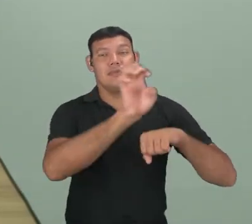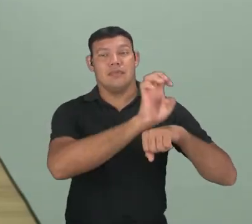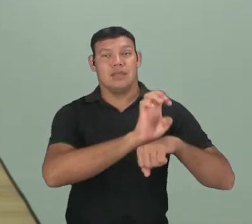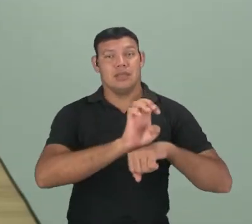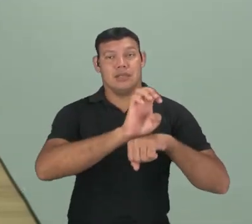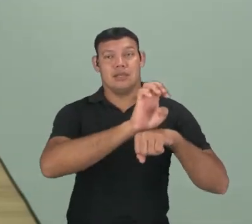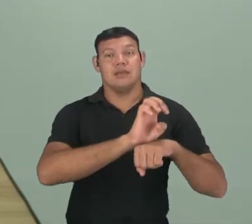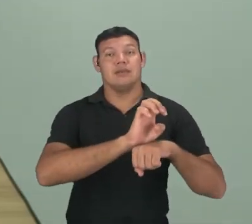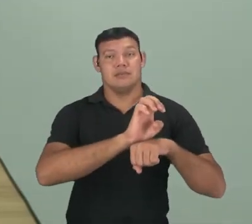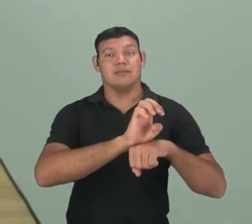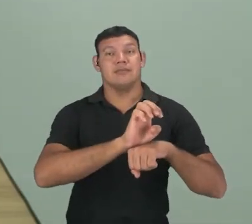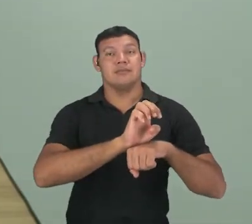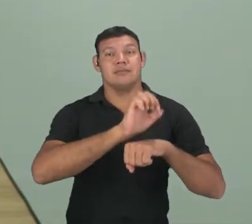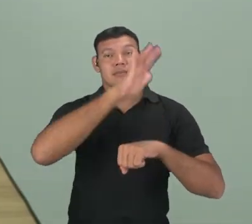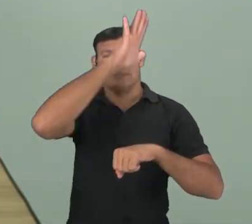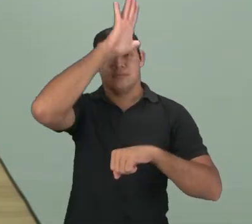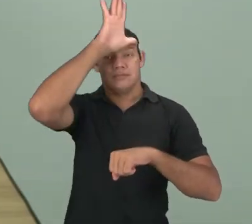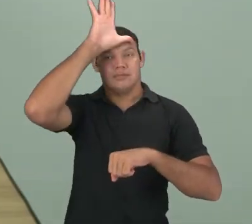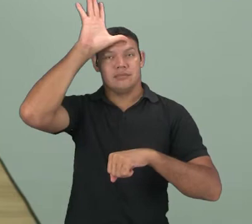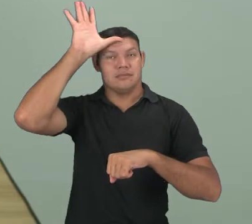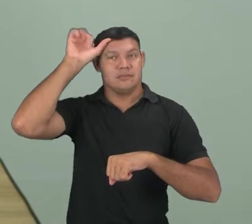próximo,